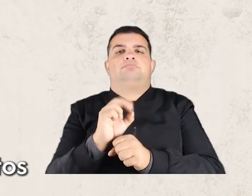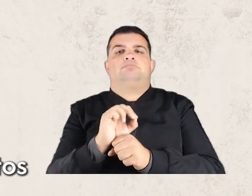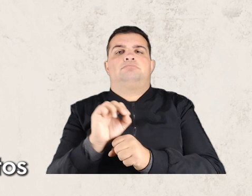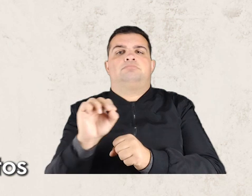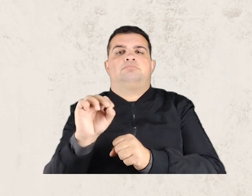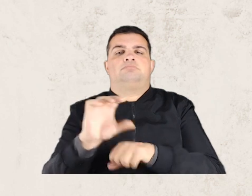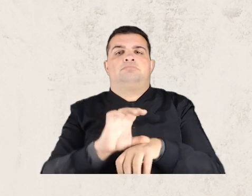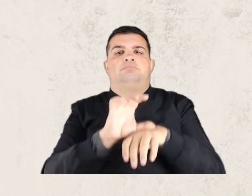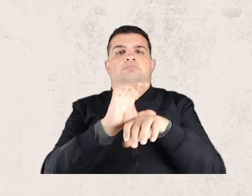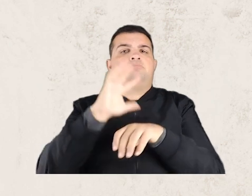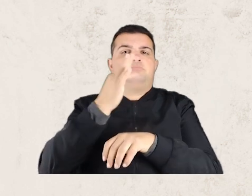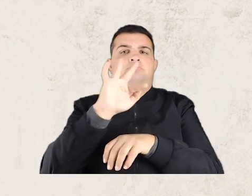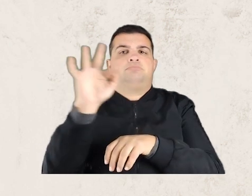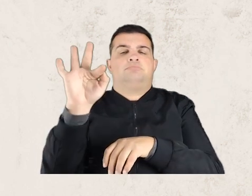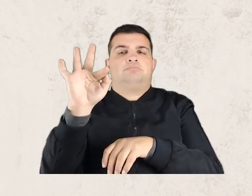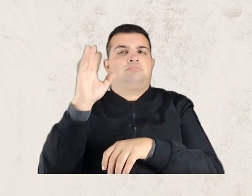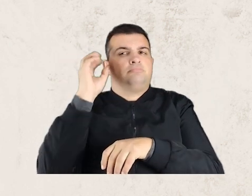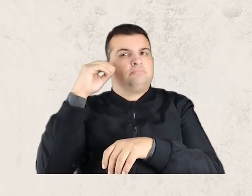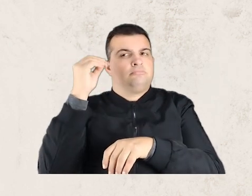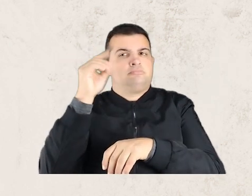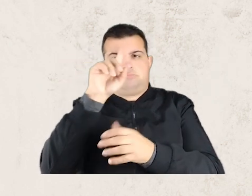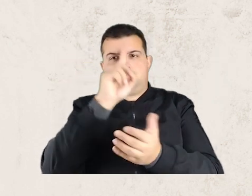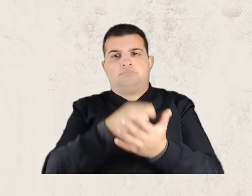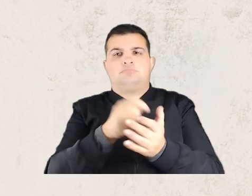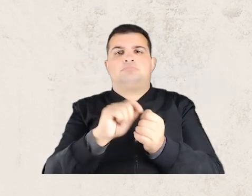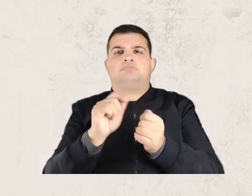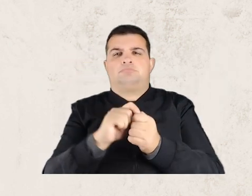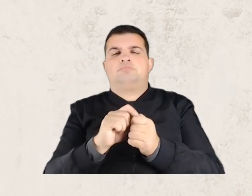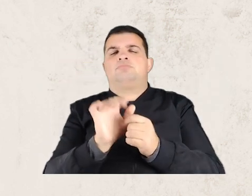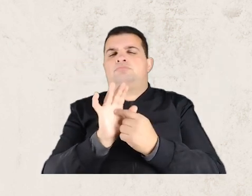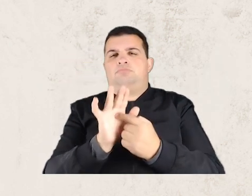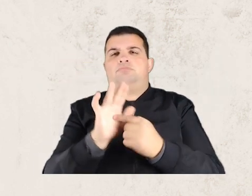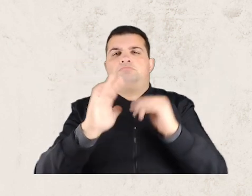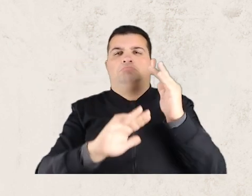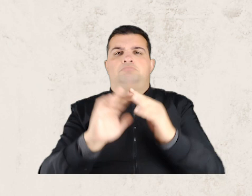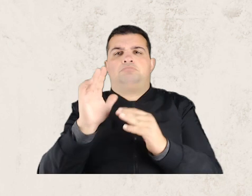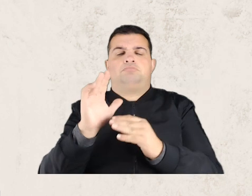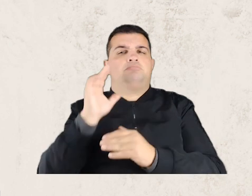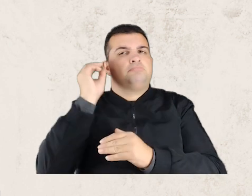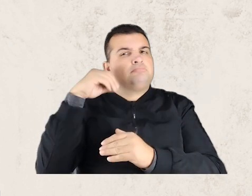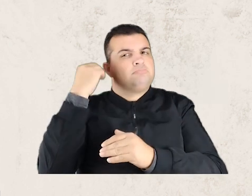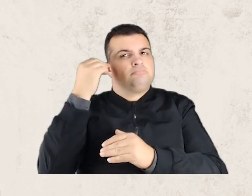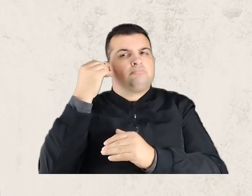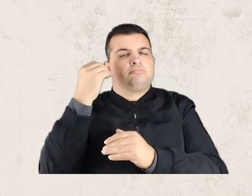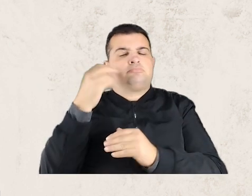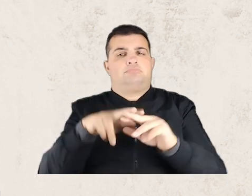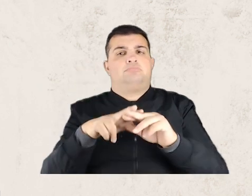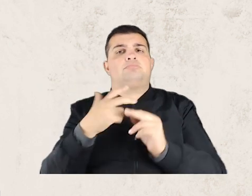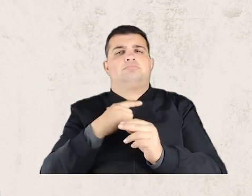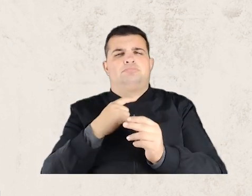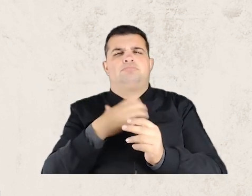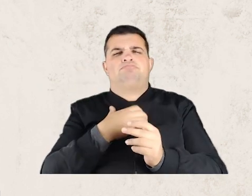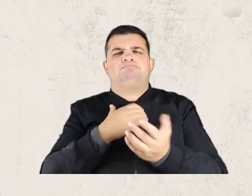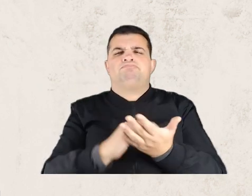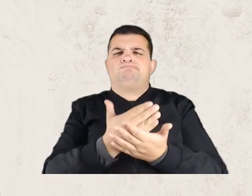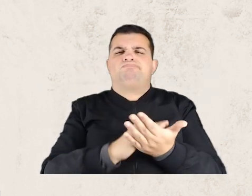práticas psicológicas, segundo a professora Ana Bock. Mas é só nos anos 2000 que isso fica evidente. Pois é nos anos 2000 que